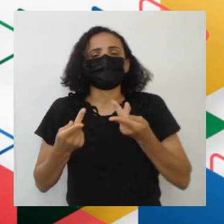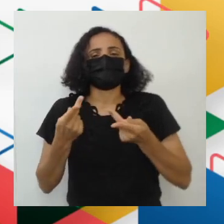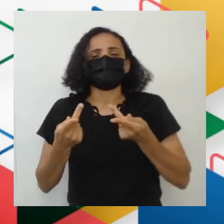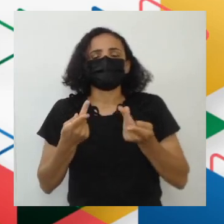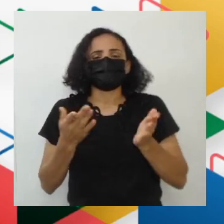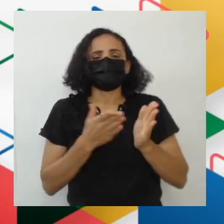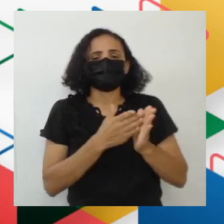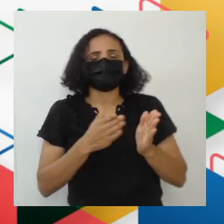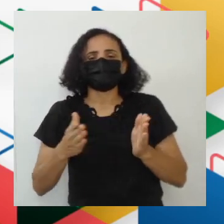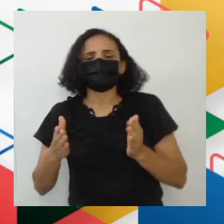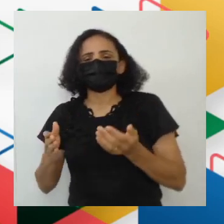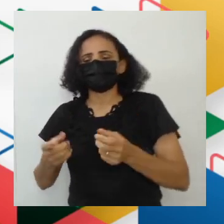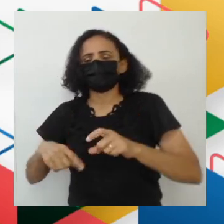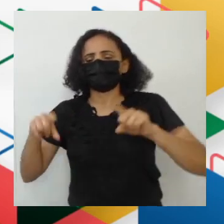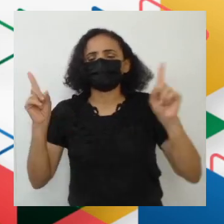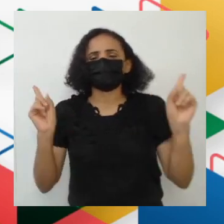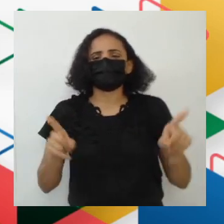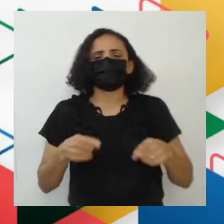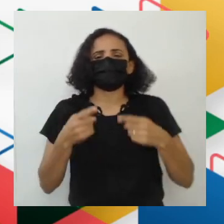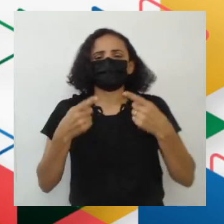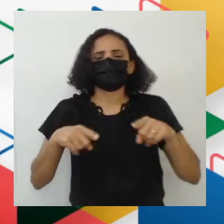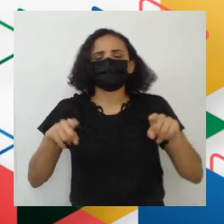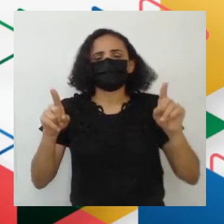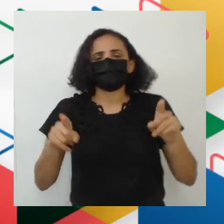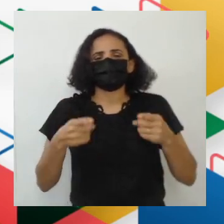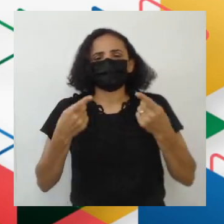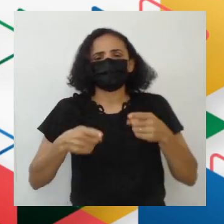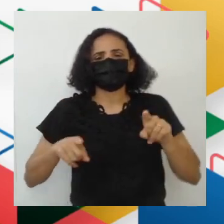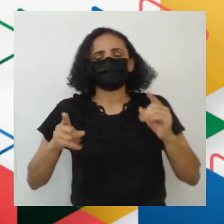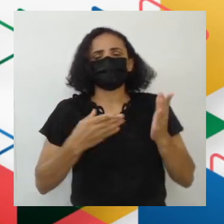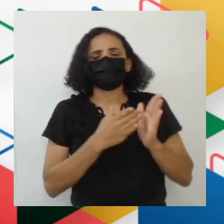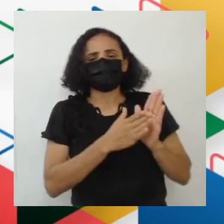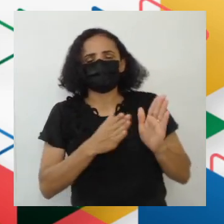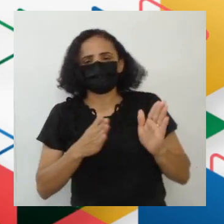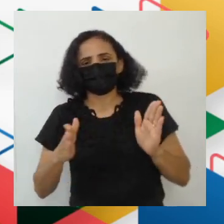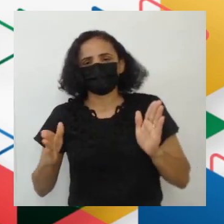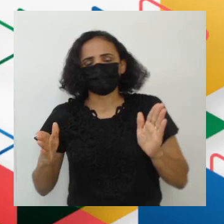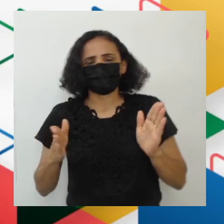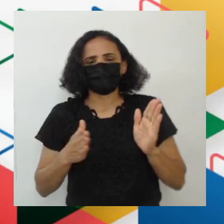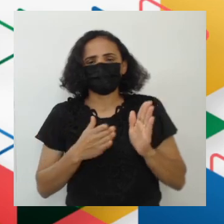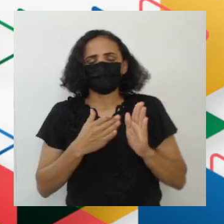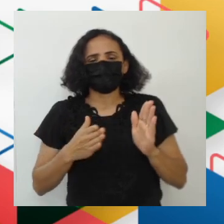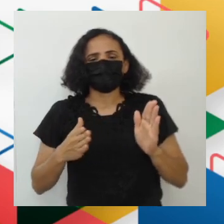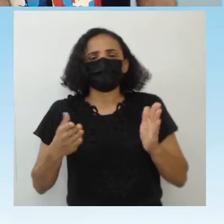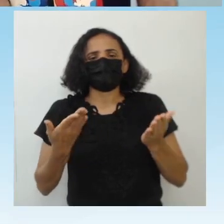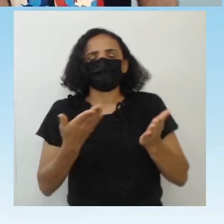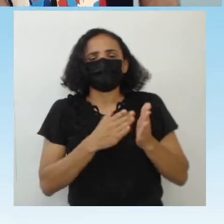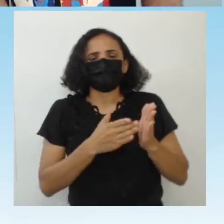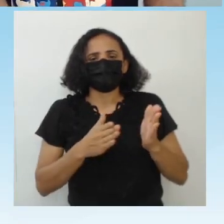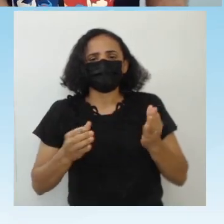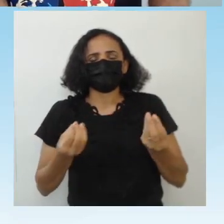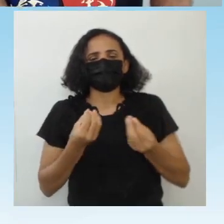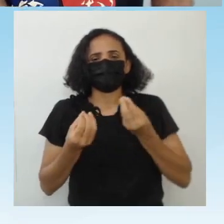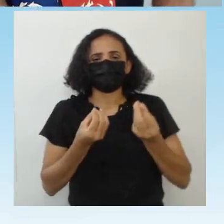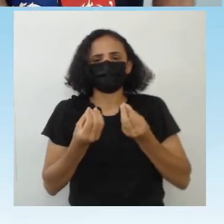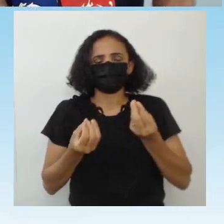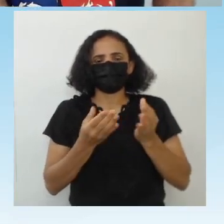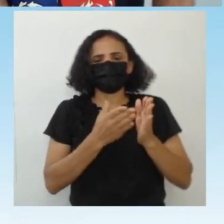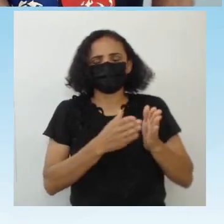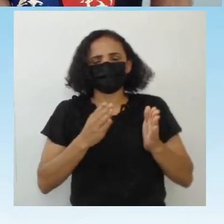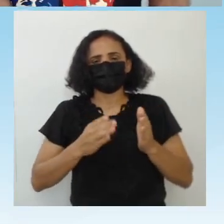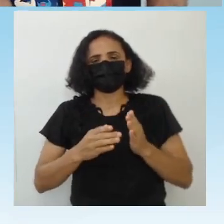um grande maestro brasileiro, de formação erudita, de formação clássica, muito respeitado